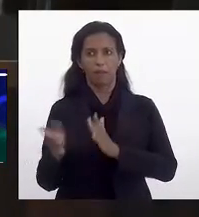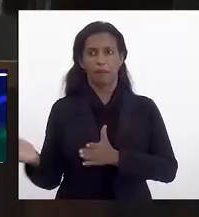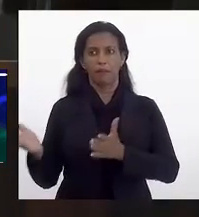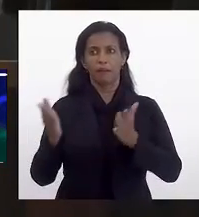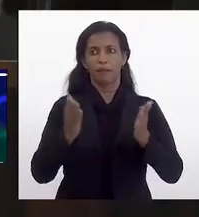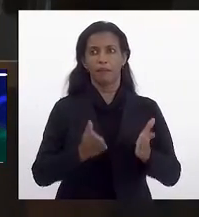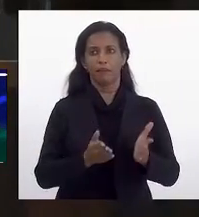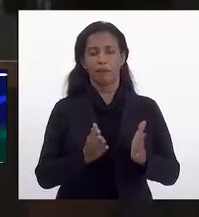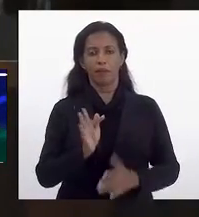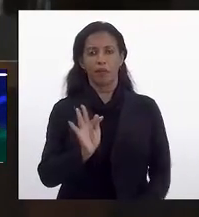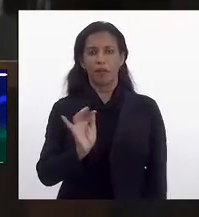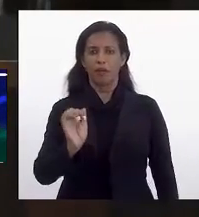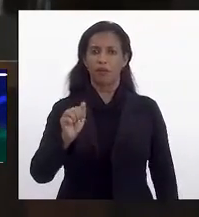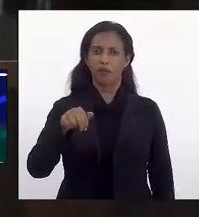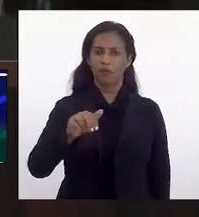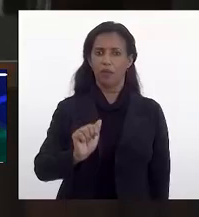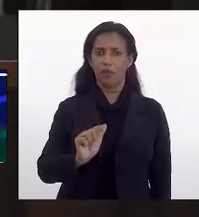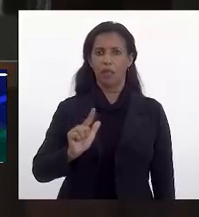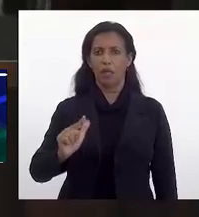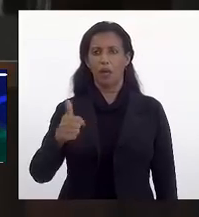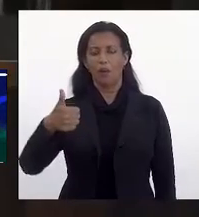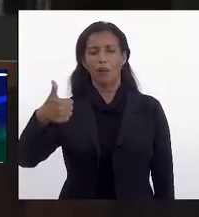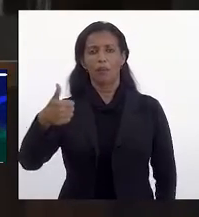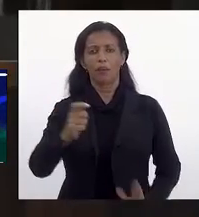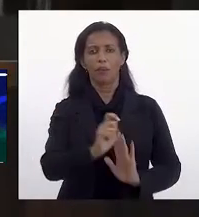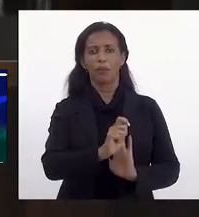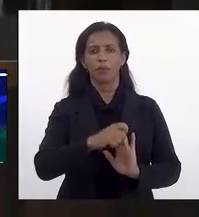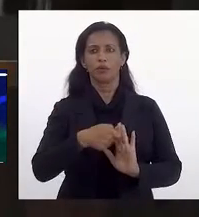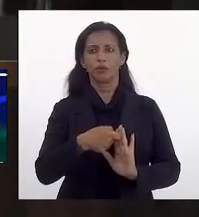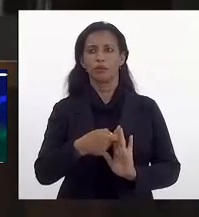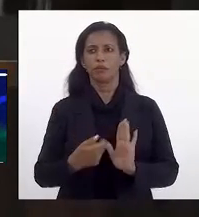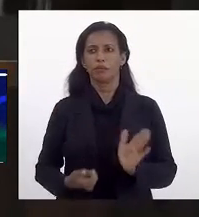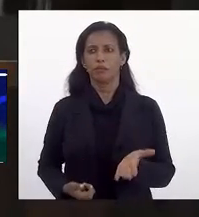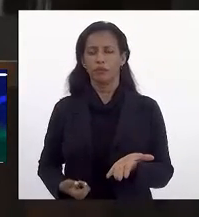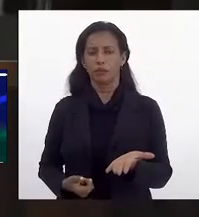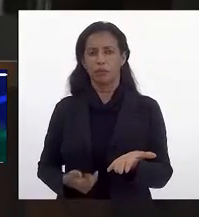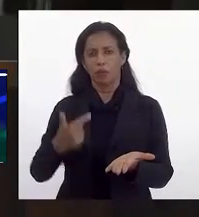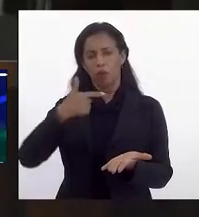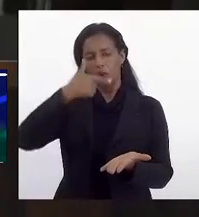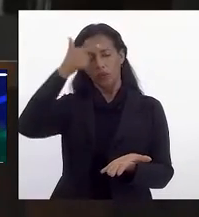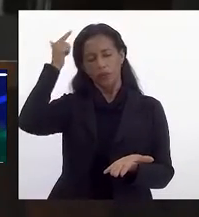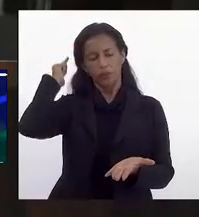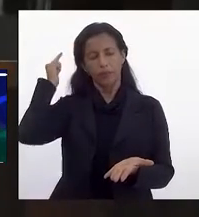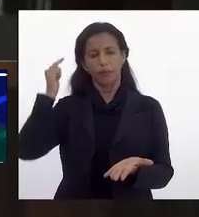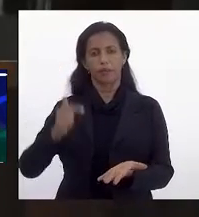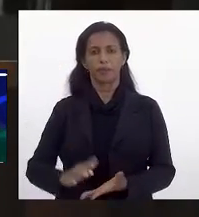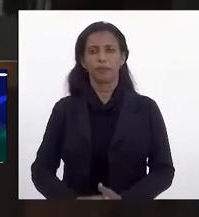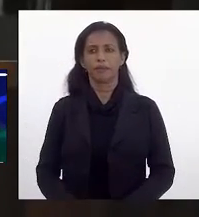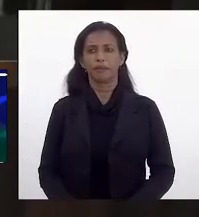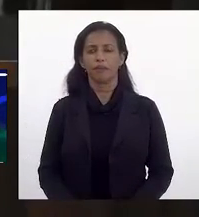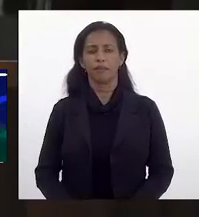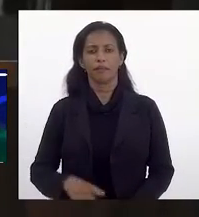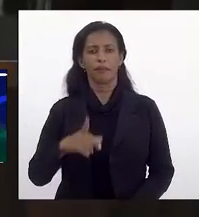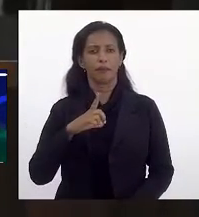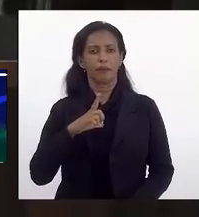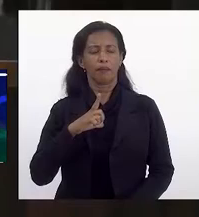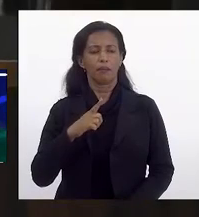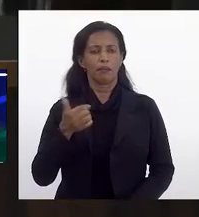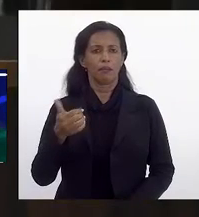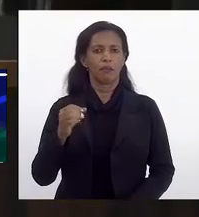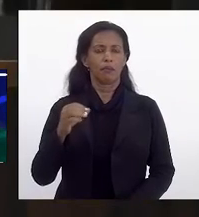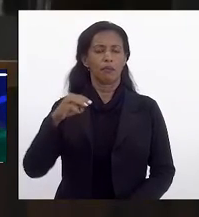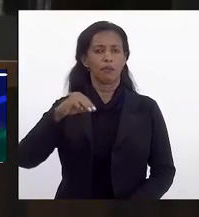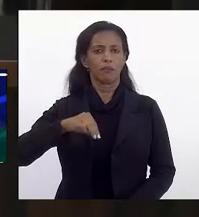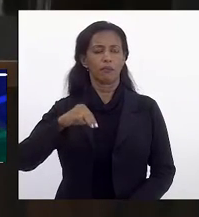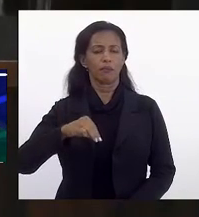seu expediente final. Primeiro orador inscrito é o nobre deputado Luiz Paulo. Vossa Excelência dispõe